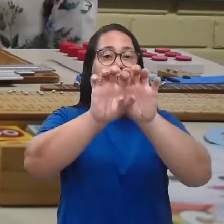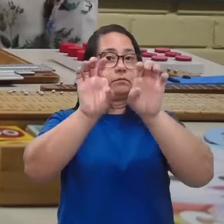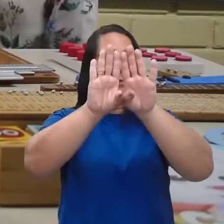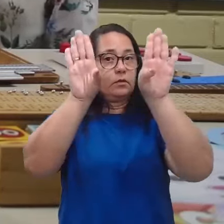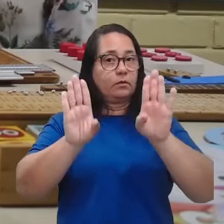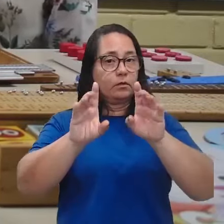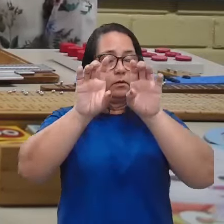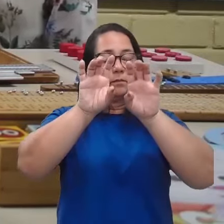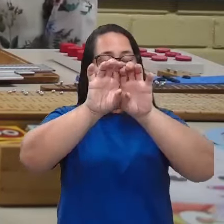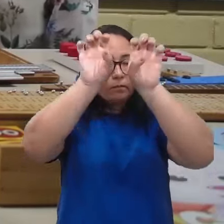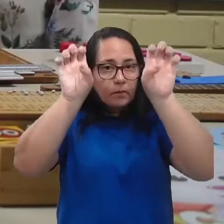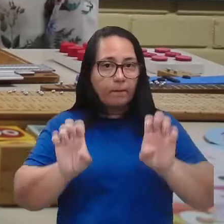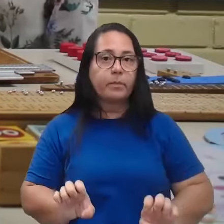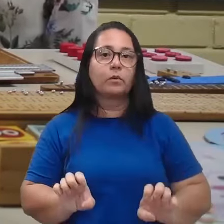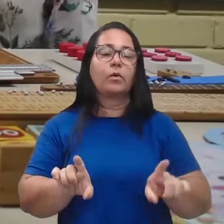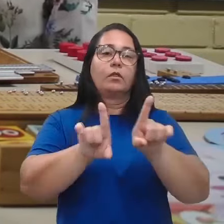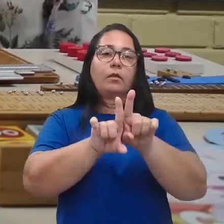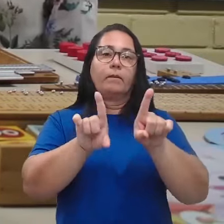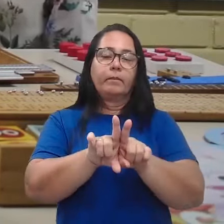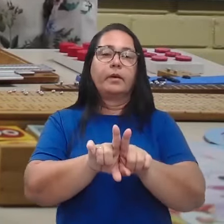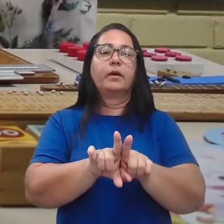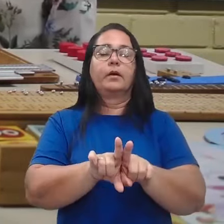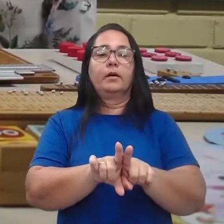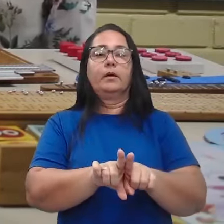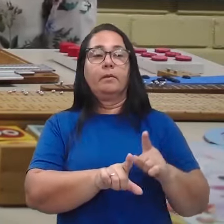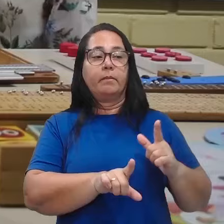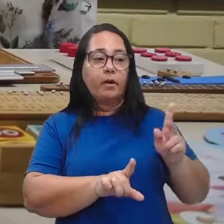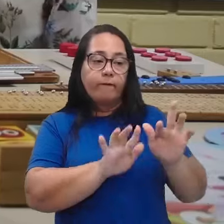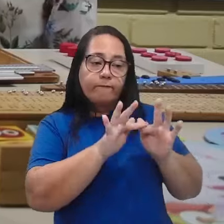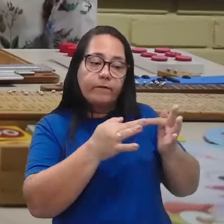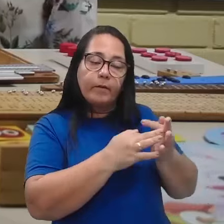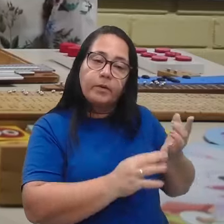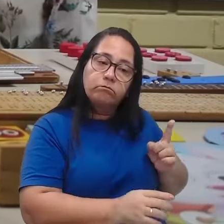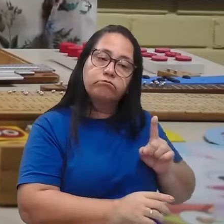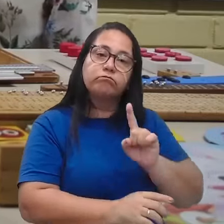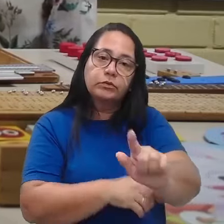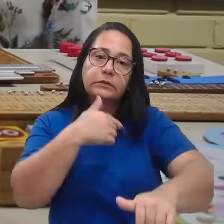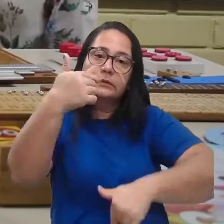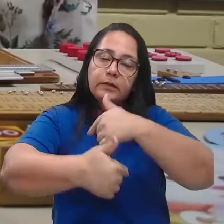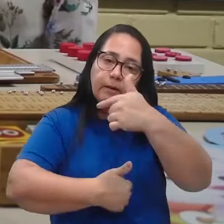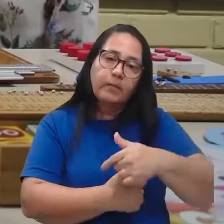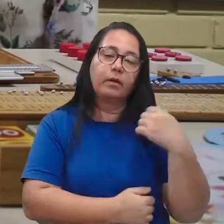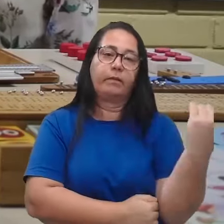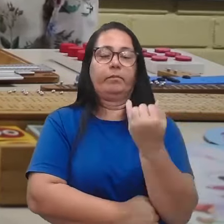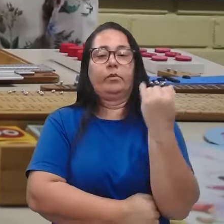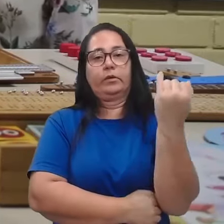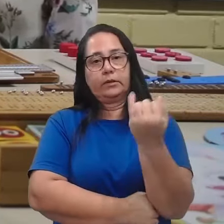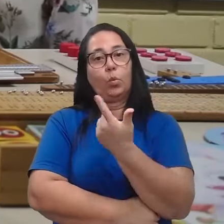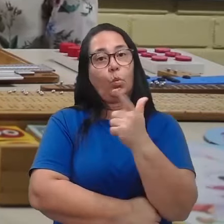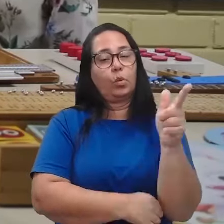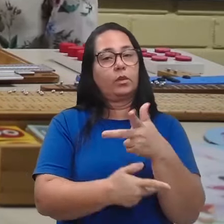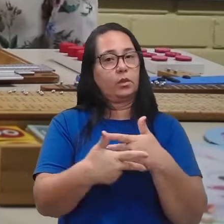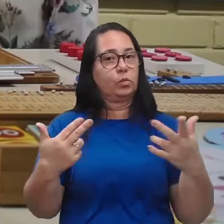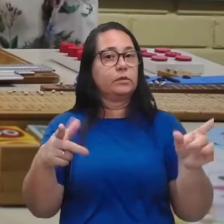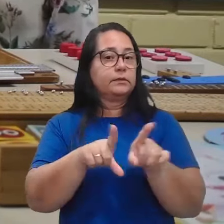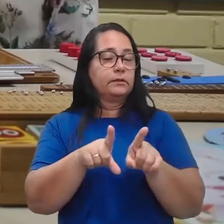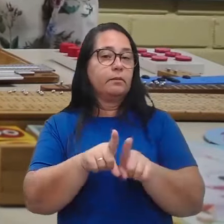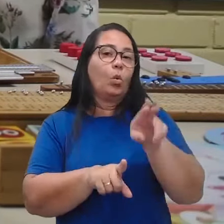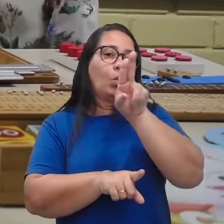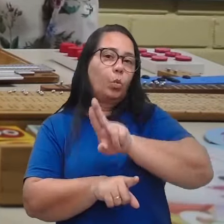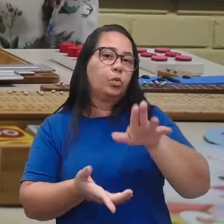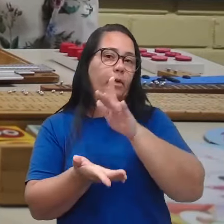mostrar que, de fato, trazer a família para junto de todo esse trabalho é imprescindível. E outra coisa, professora, também é o uso do